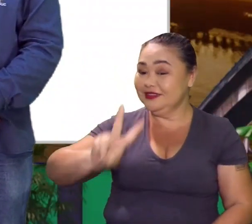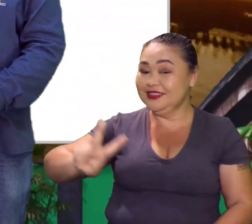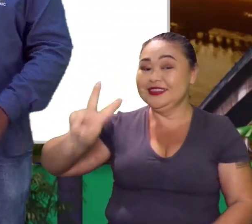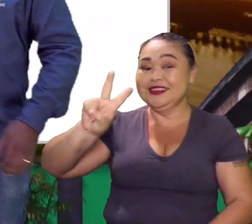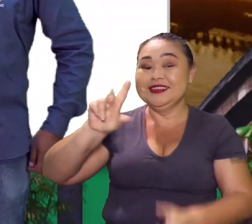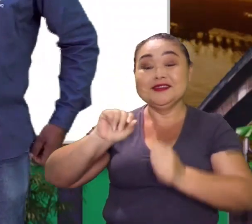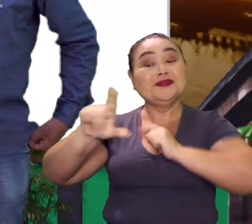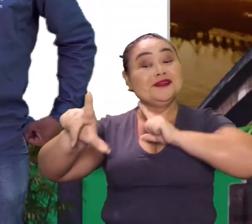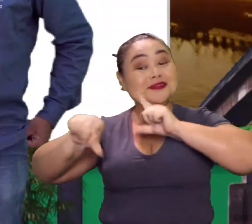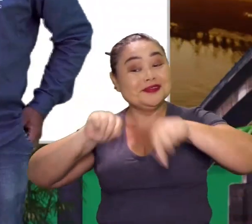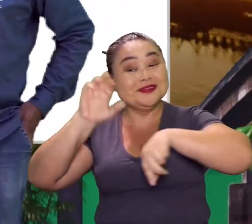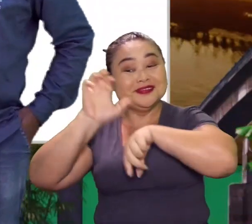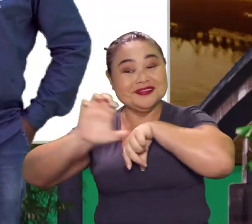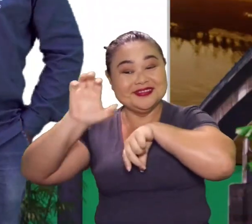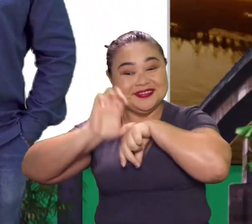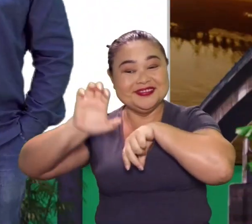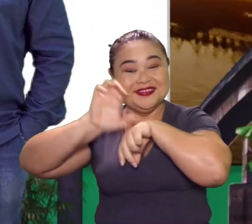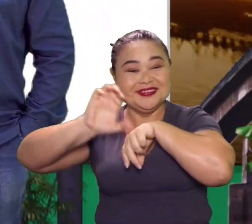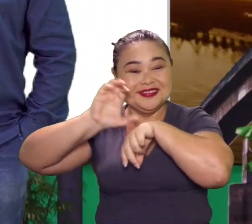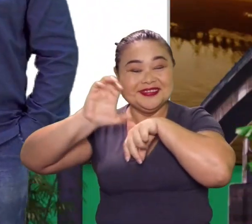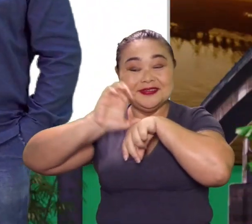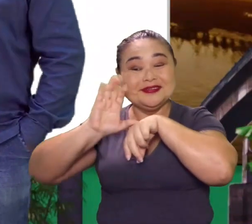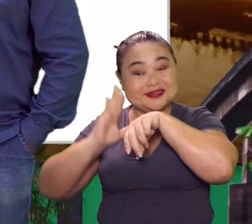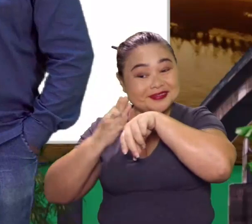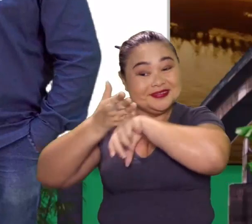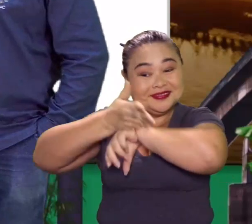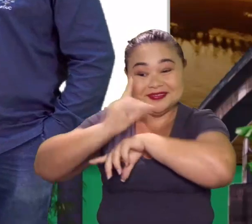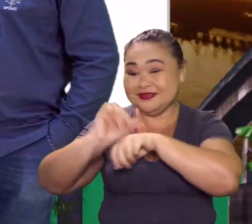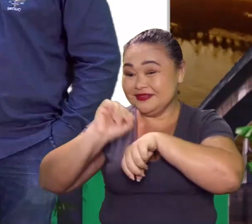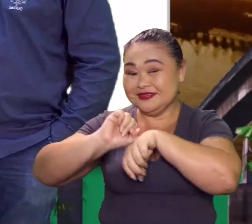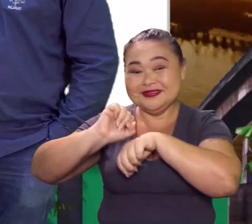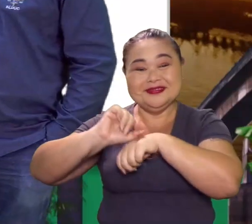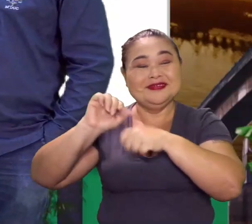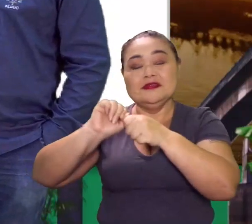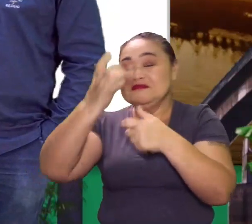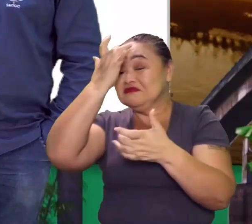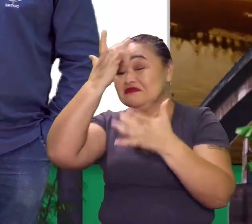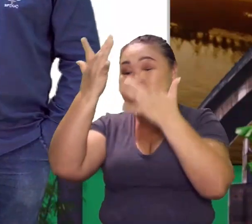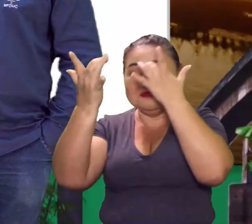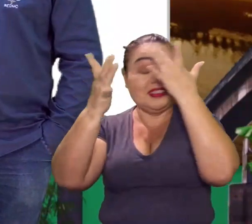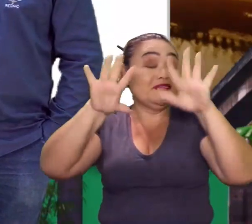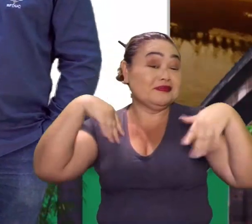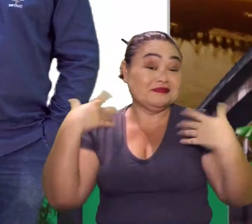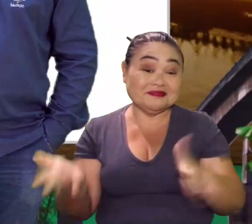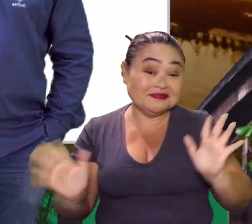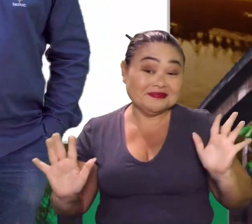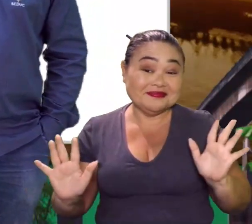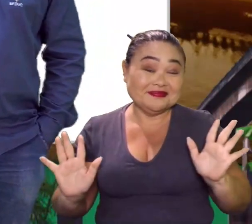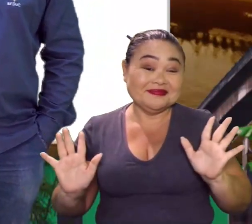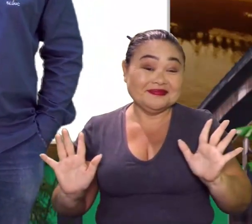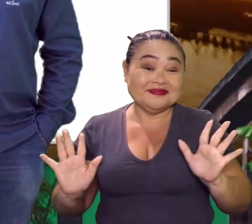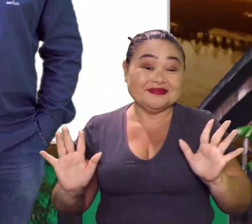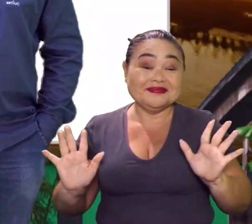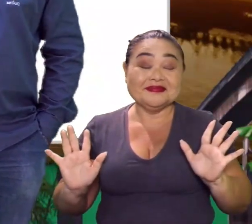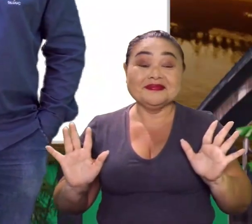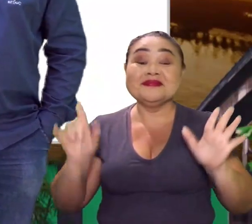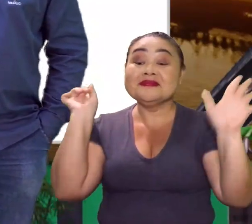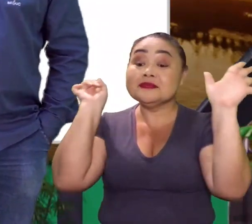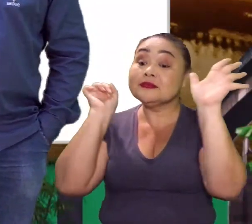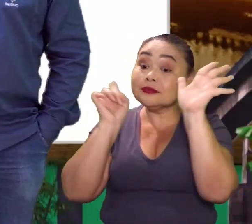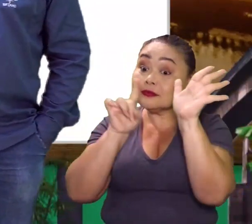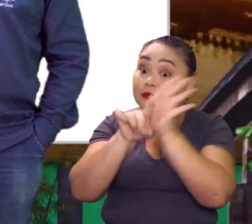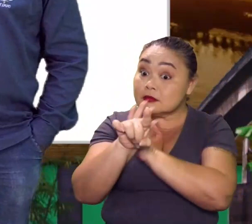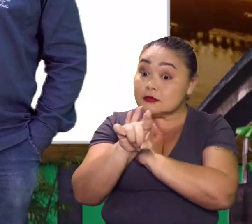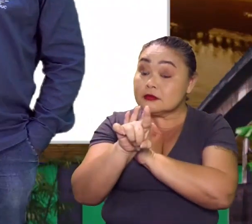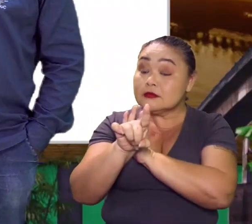só tinha que escolher um curso, meu amigo, um curso para entrar, e era só aquele. Hoje tem uma facilidade. Enfim, era uma das questões, cara,